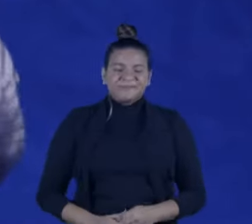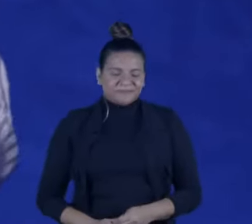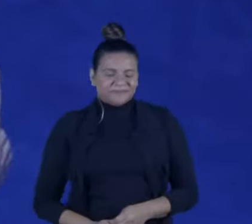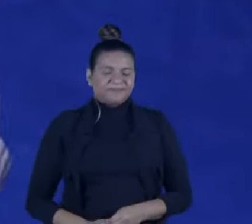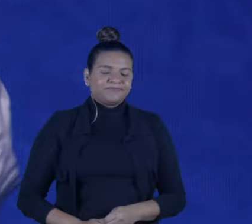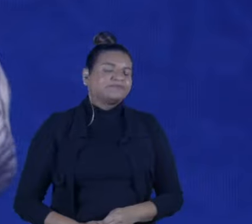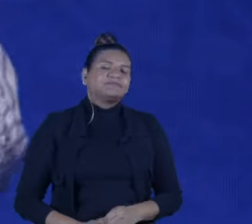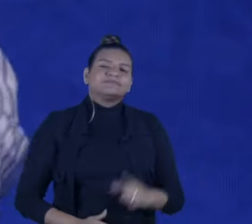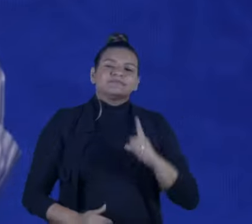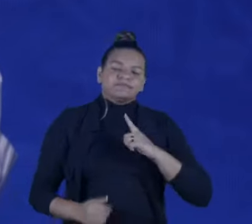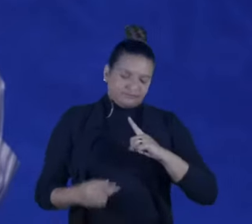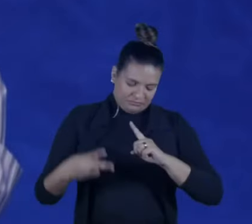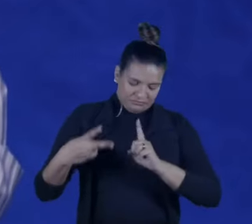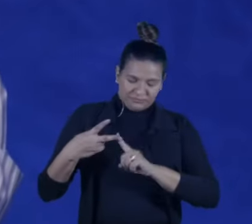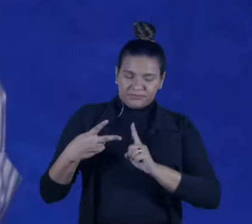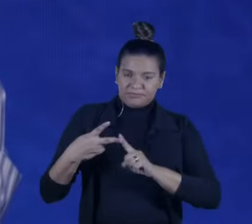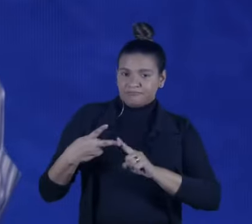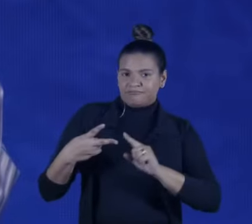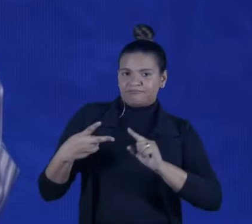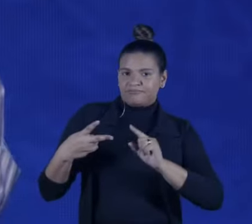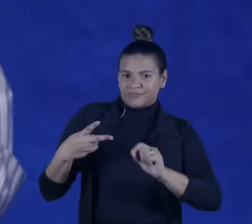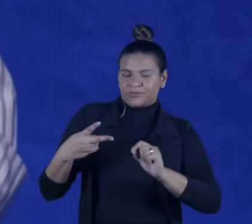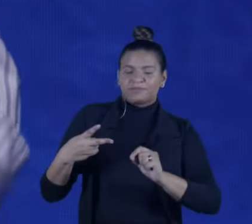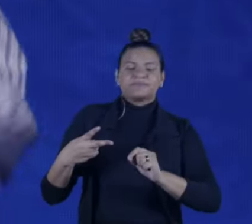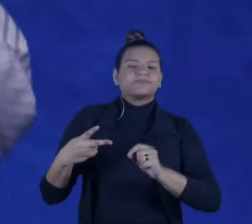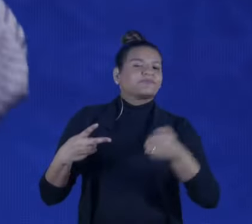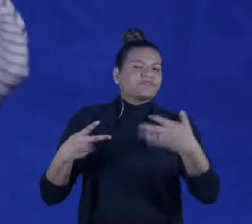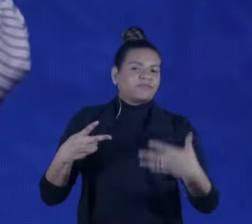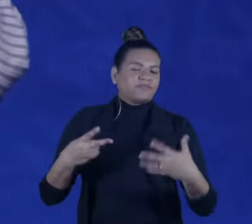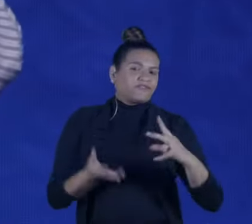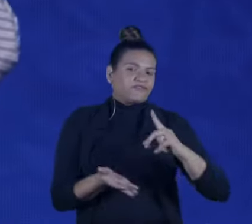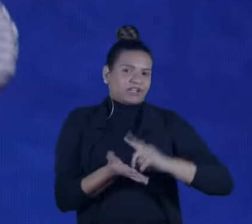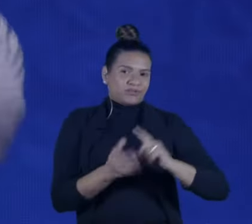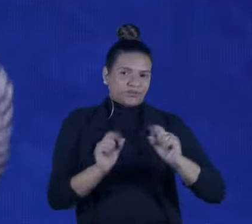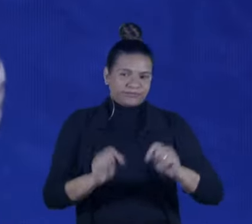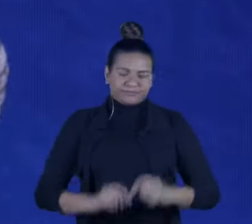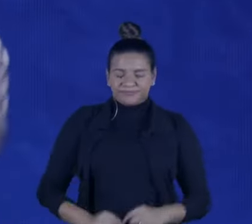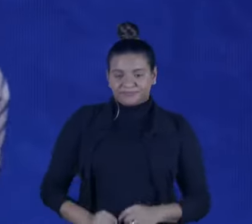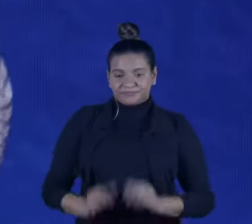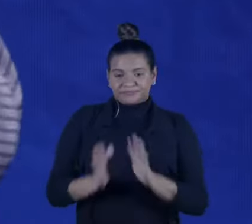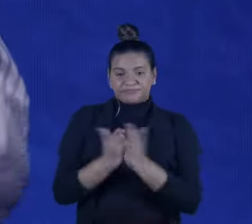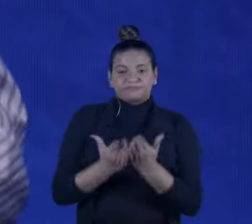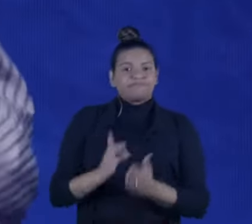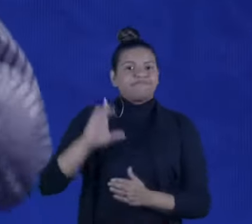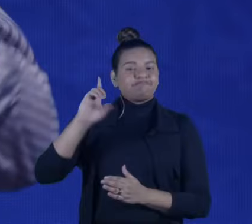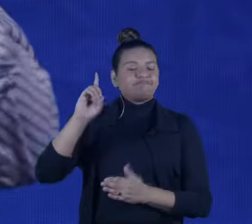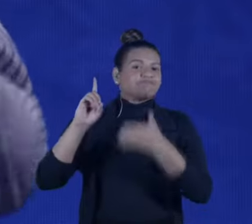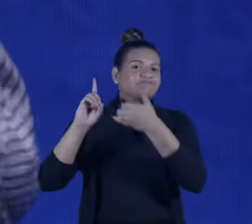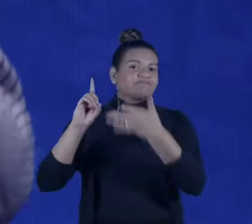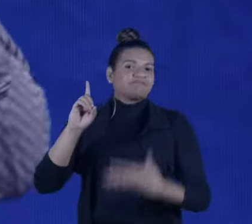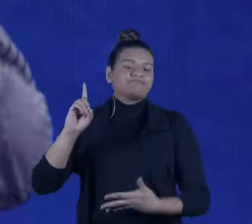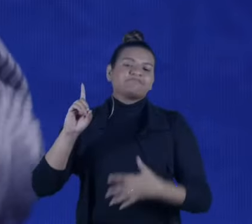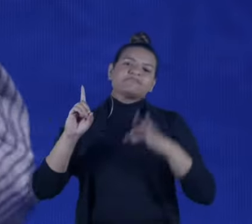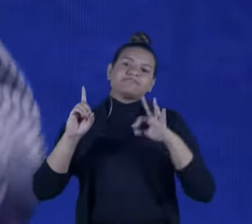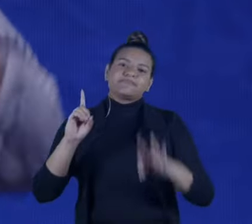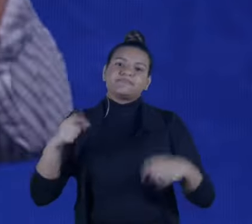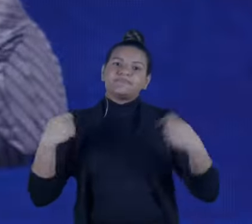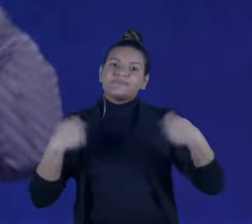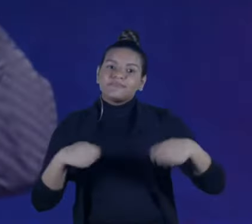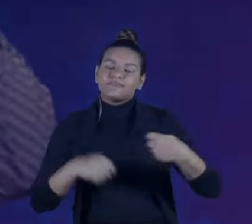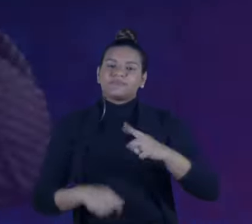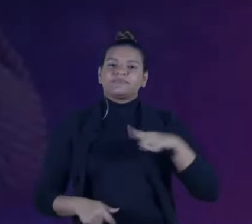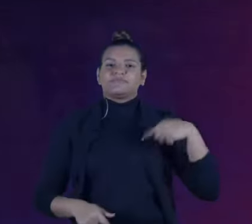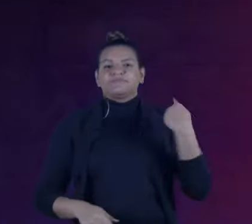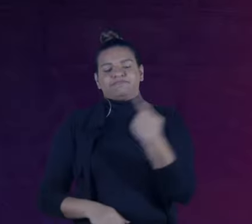vê na metáfora da construção do edifício é que a Bíblia sempre fala da importância de